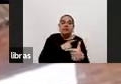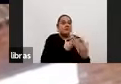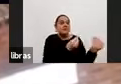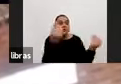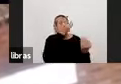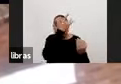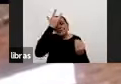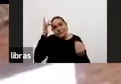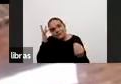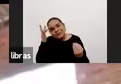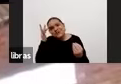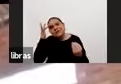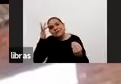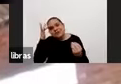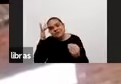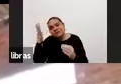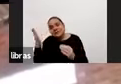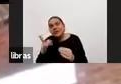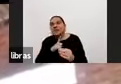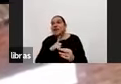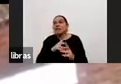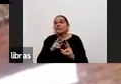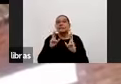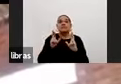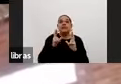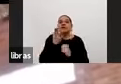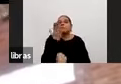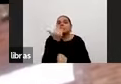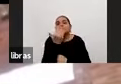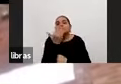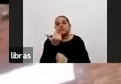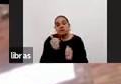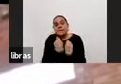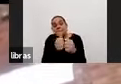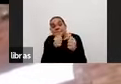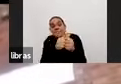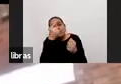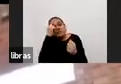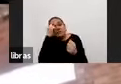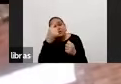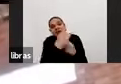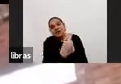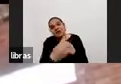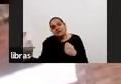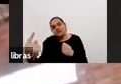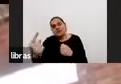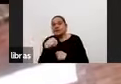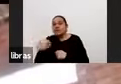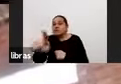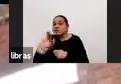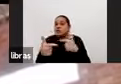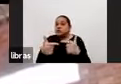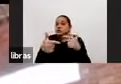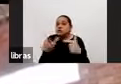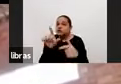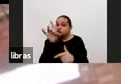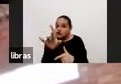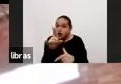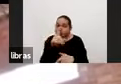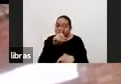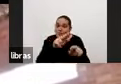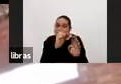agora, esperando a comida, o pão de cada dia. Vocês não estão lutando por o pão de vocês, mas sim